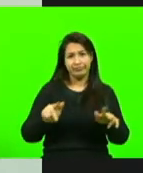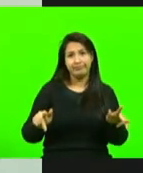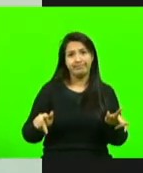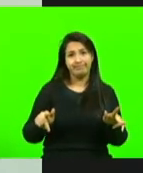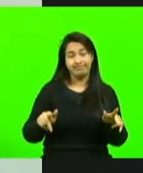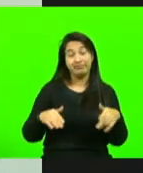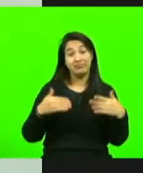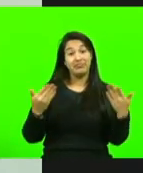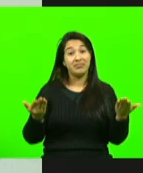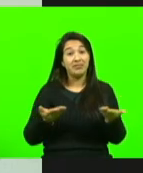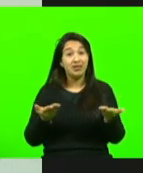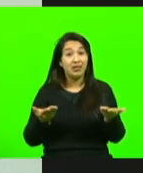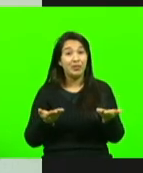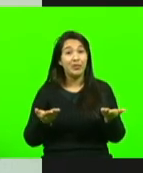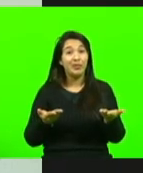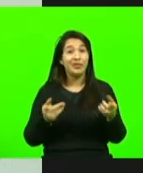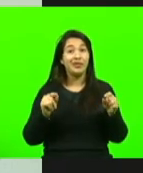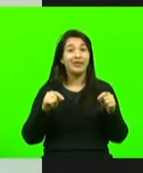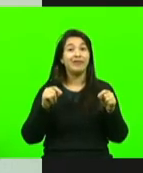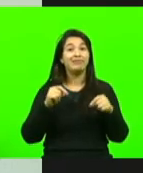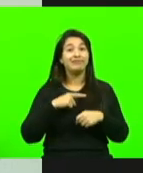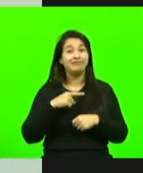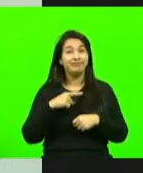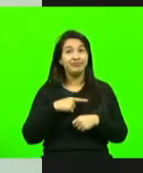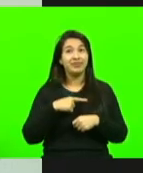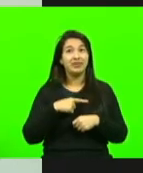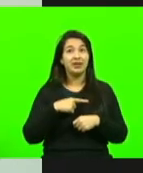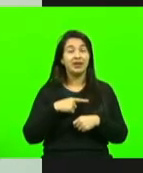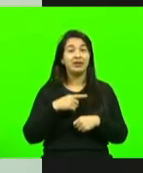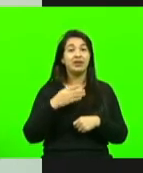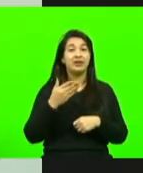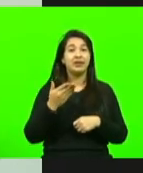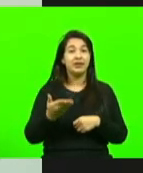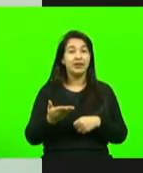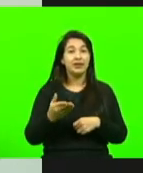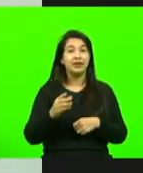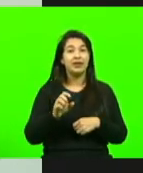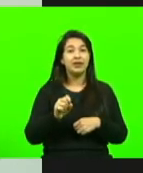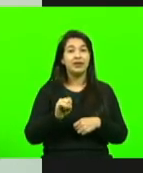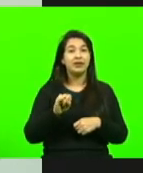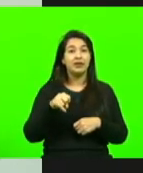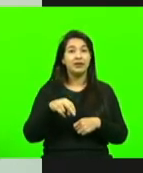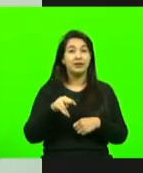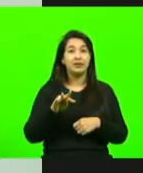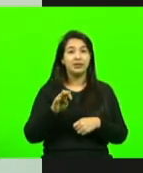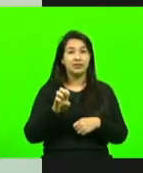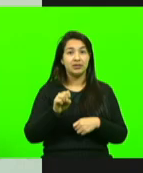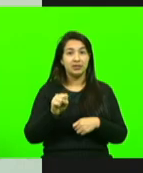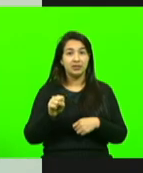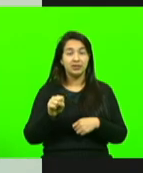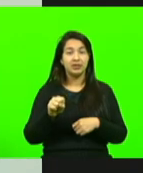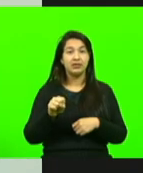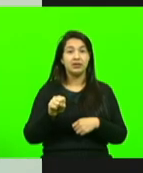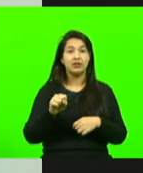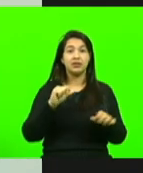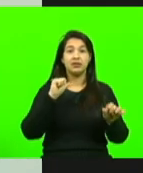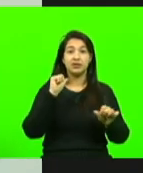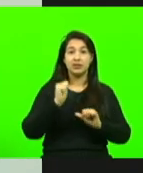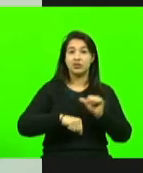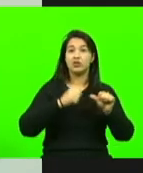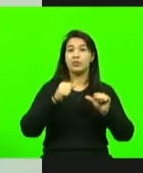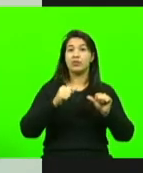agora temos a o desenho da transformação radical do Estado Brasília